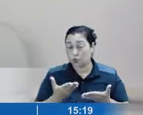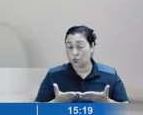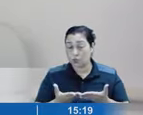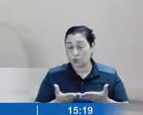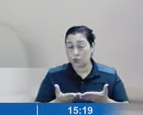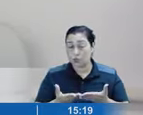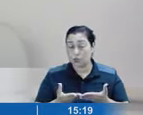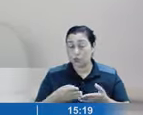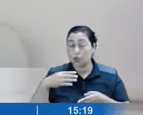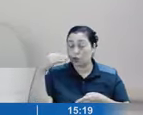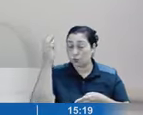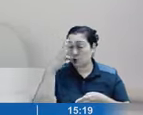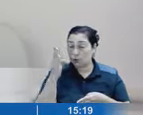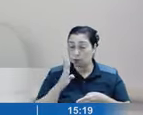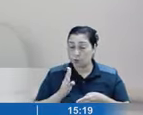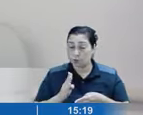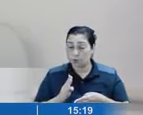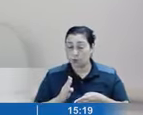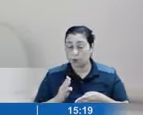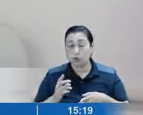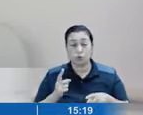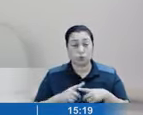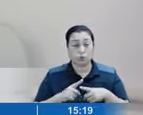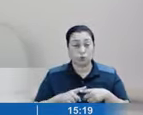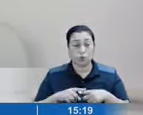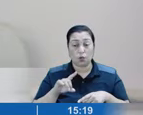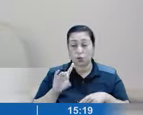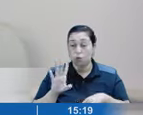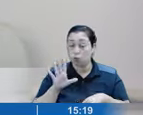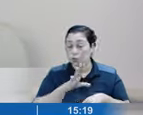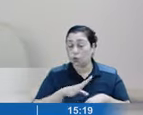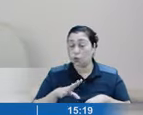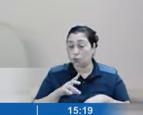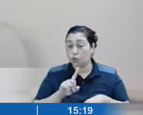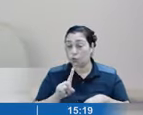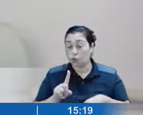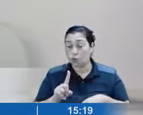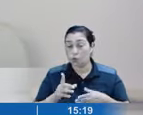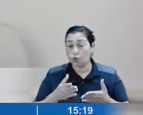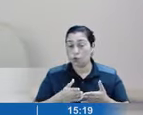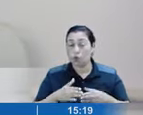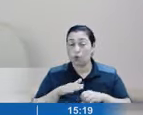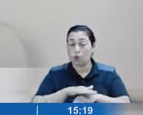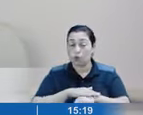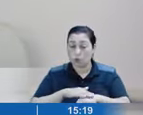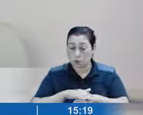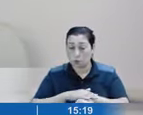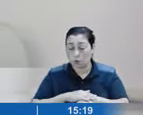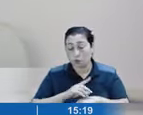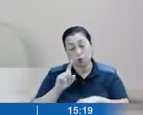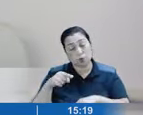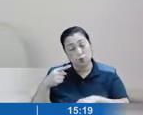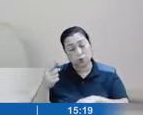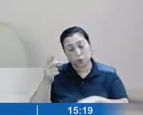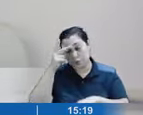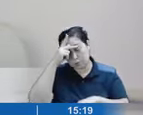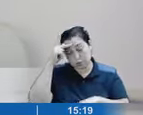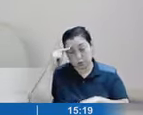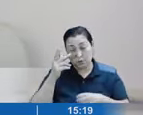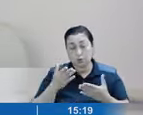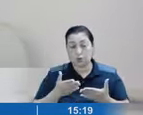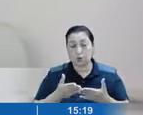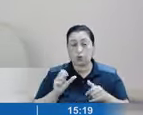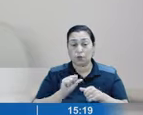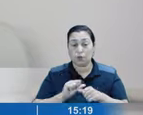acaba no Brasil, porque eu achei que era só a gente aqui na Baixada, né? Mas não, eu converso com o pessoal e todo mundo